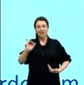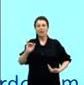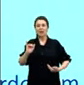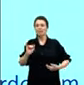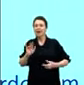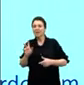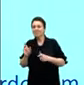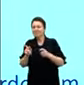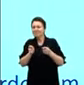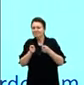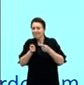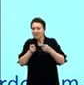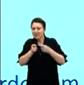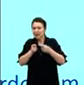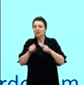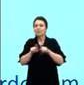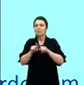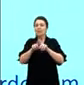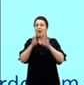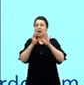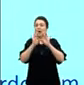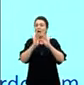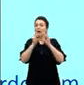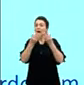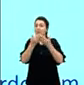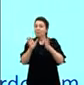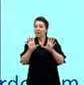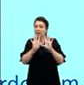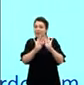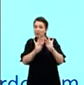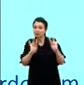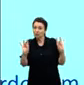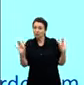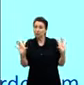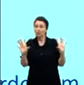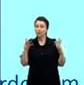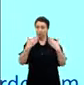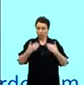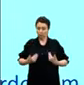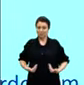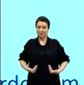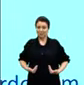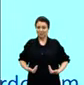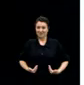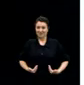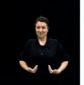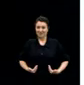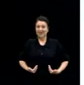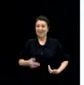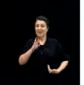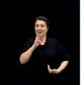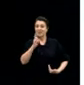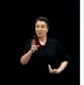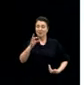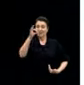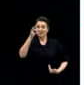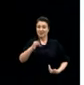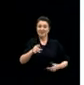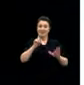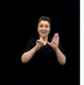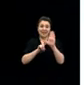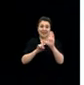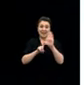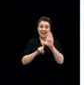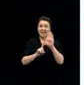regulando a perda de líquidos, né, do corpo. Então, a resposta certa é a letra